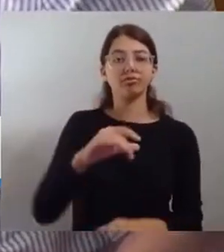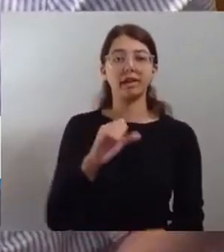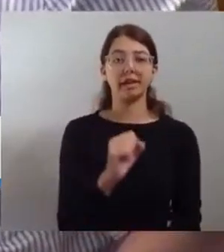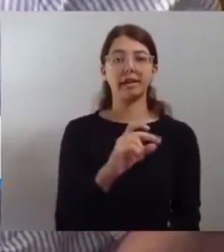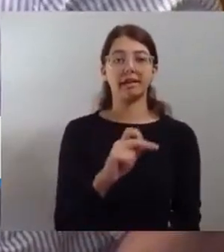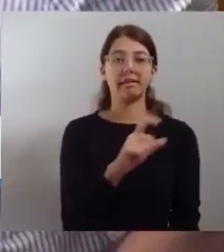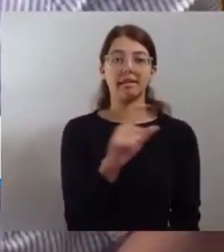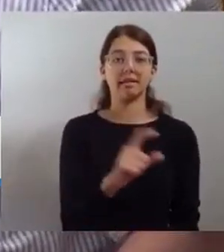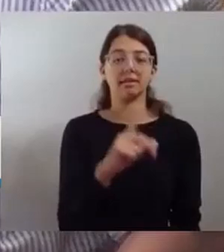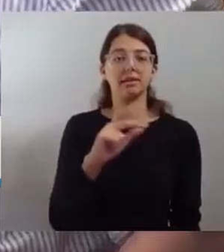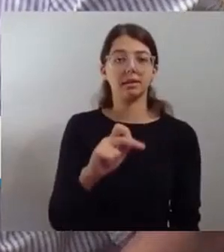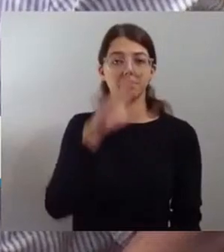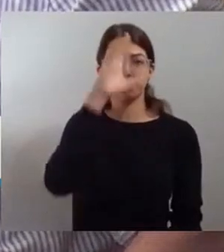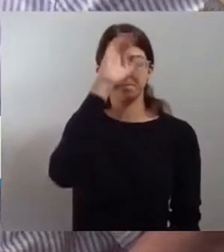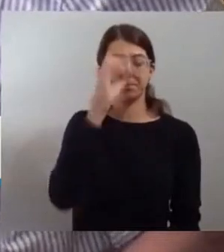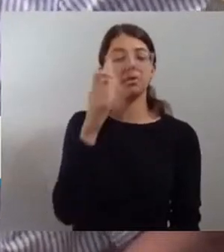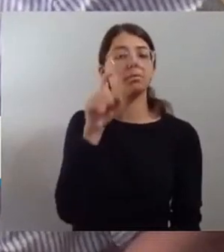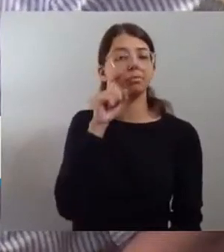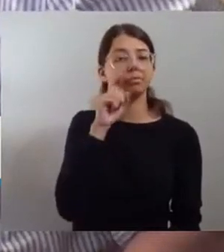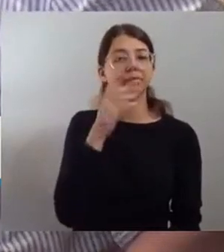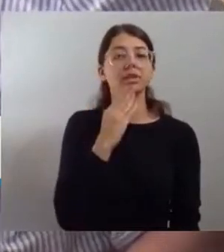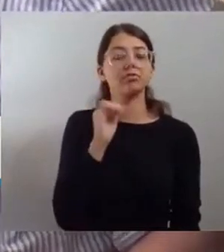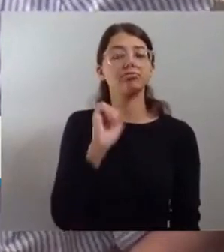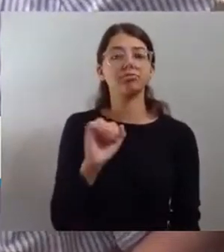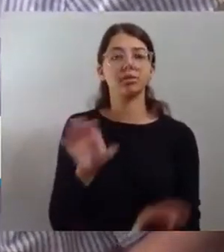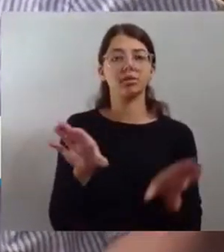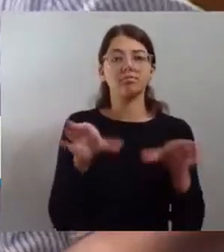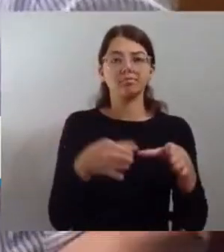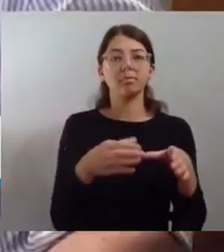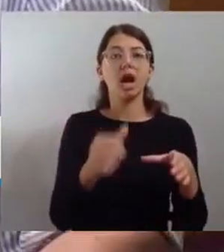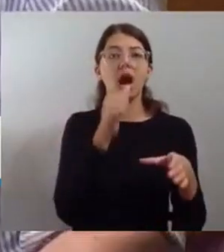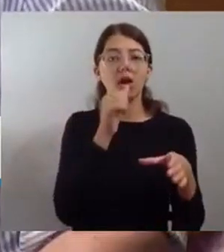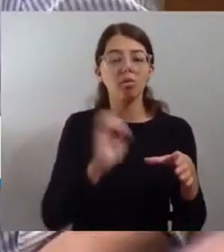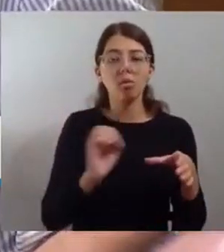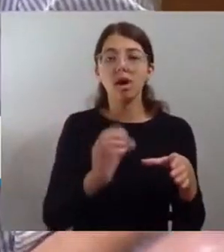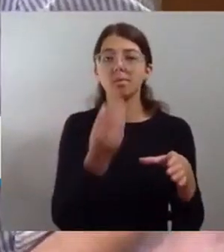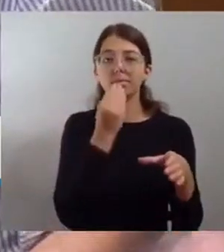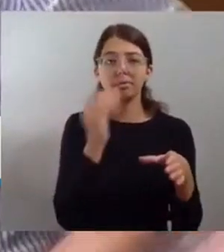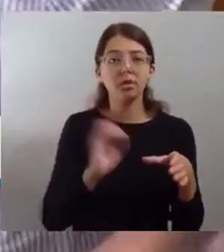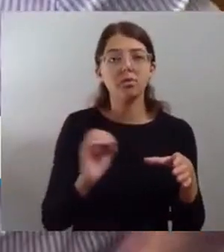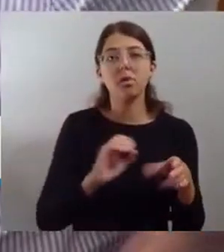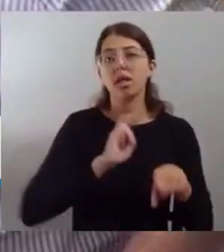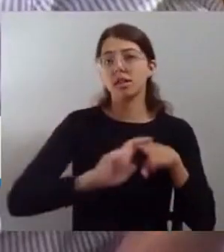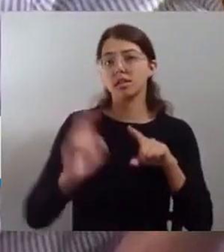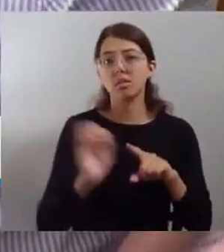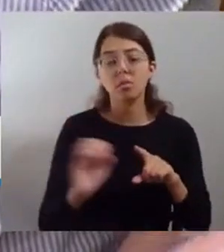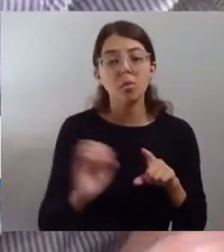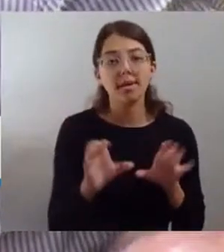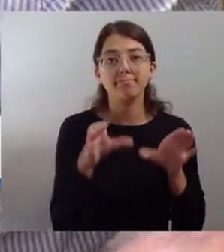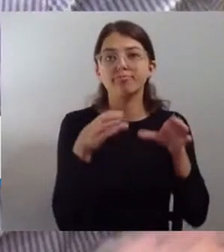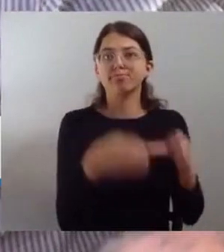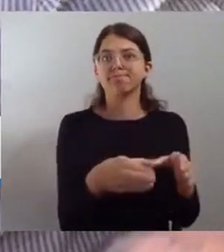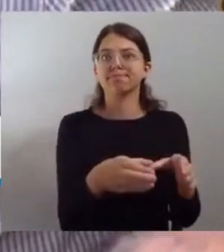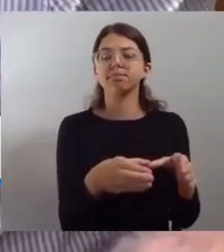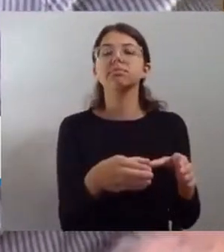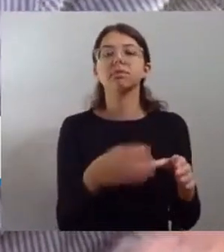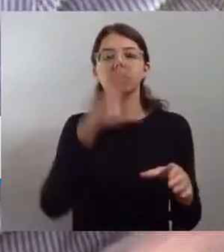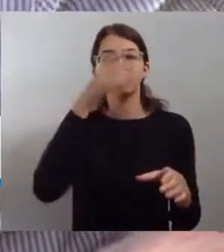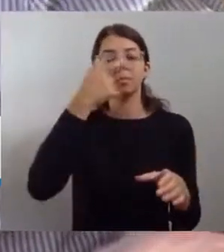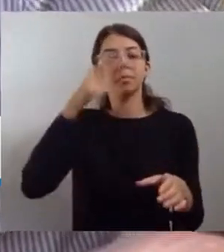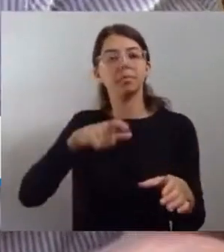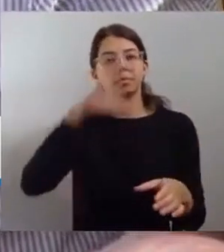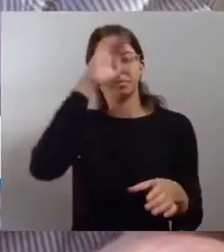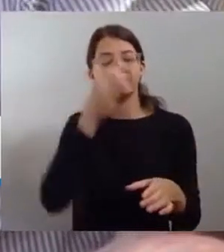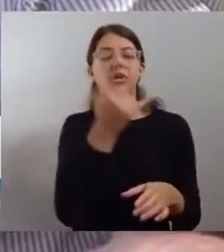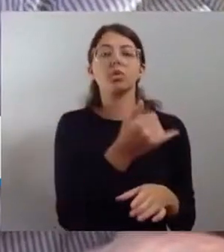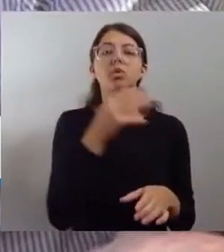da Defesa israelita, debaixo de um cerco, sem água, sem comida e sem eletricidade. O ministro em causa referiu-se a estes 2 milhões de pessoas